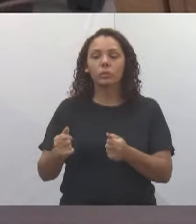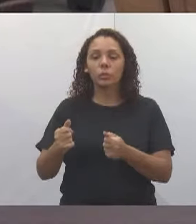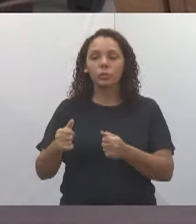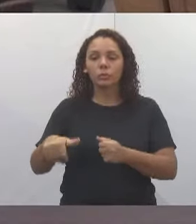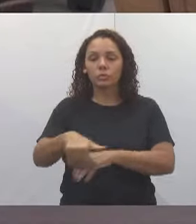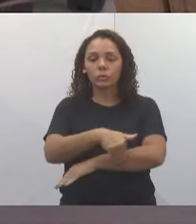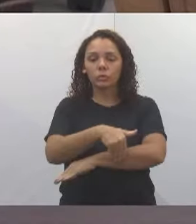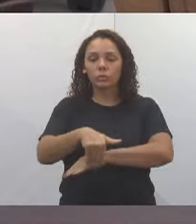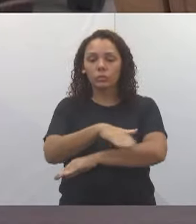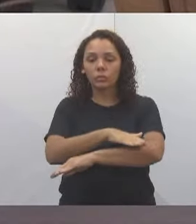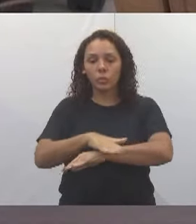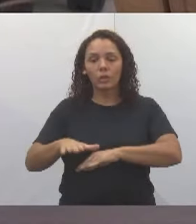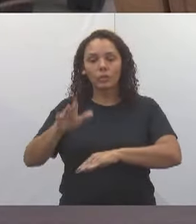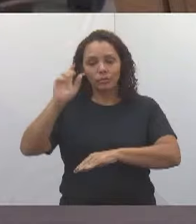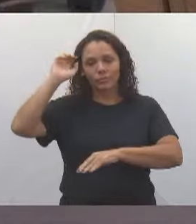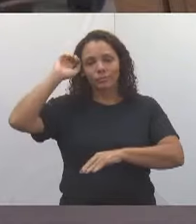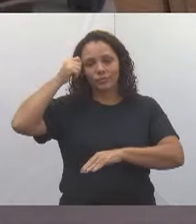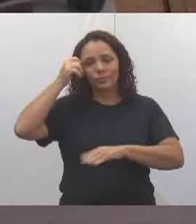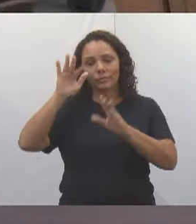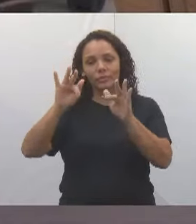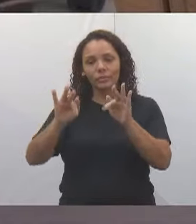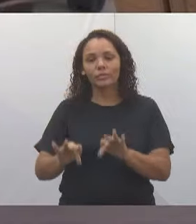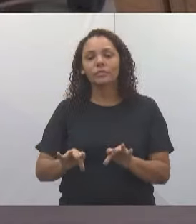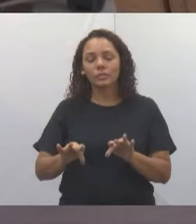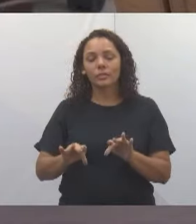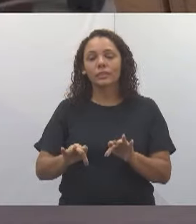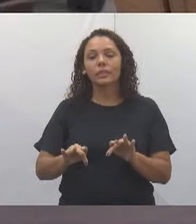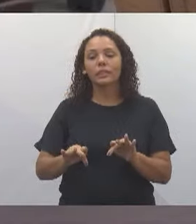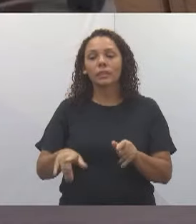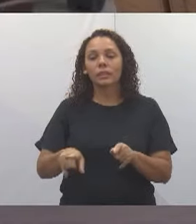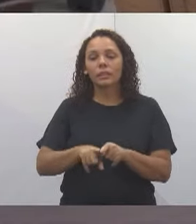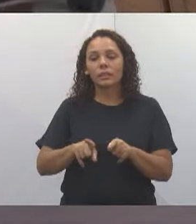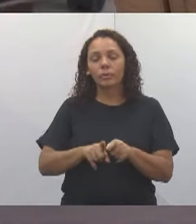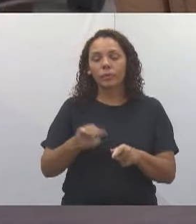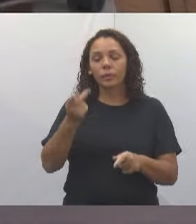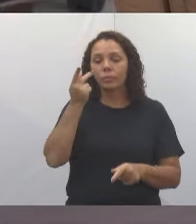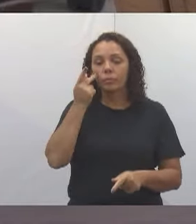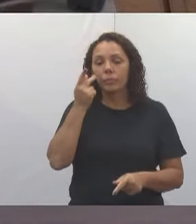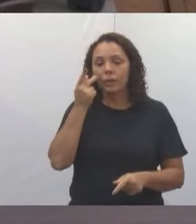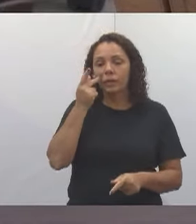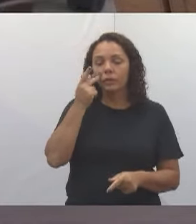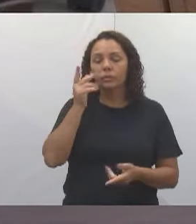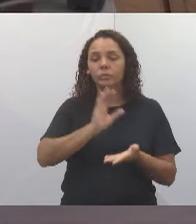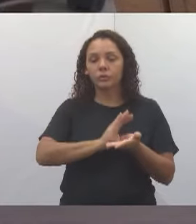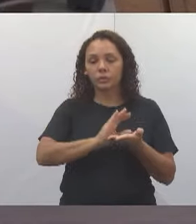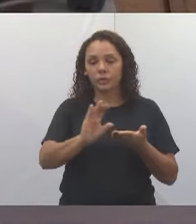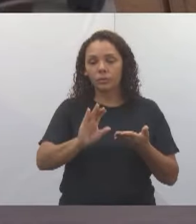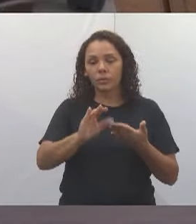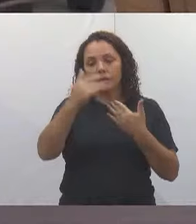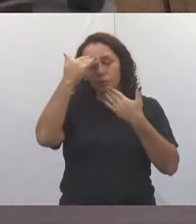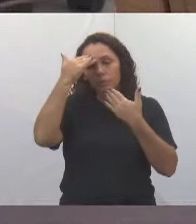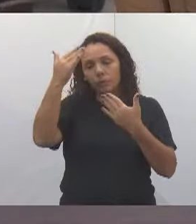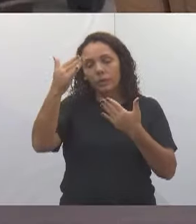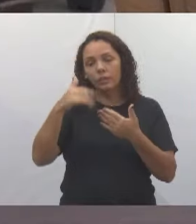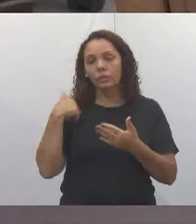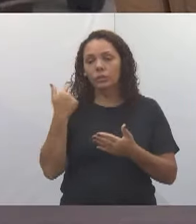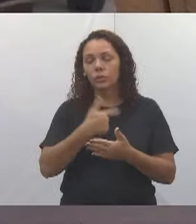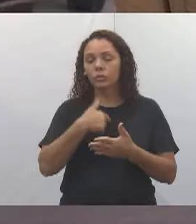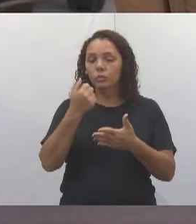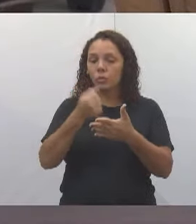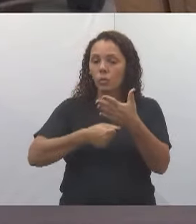nome do Paulinho do Esporte também, que também entregou essa emenda. Nós cobramos desde a instalação